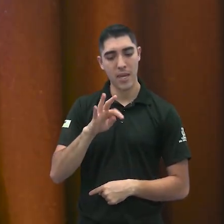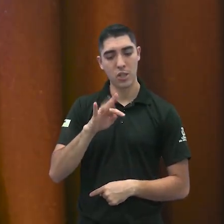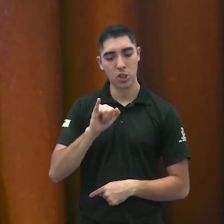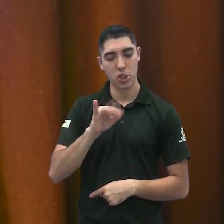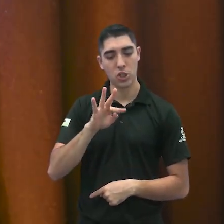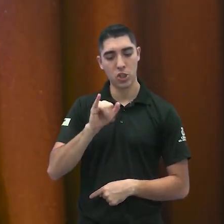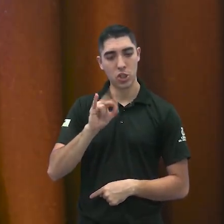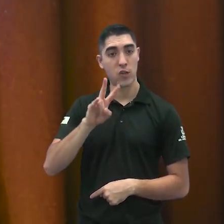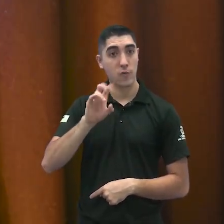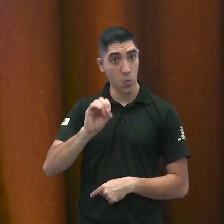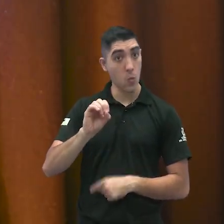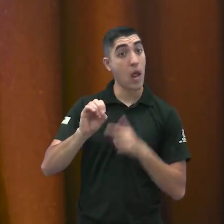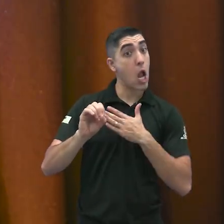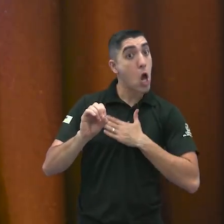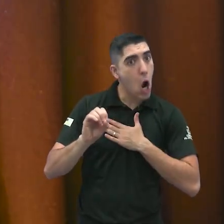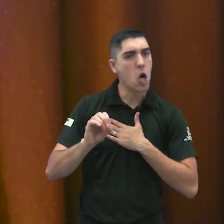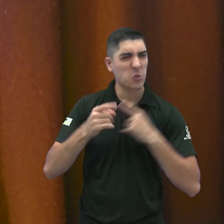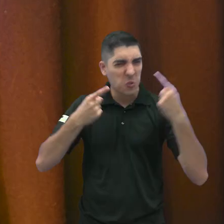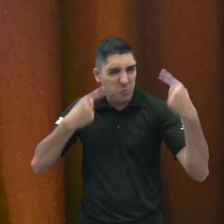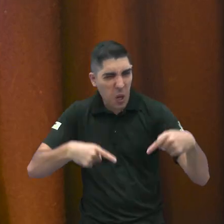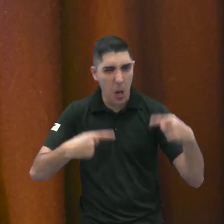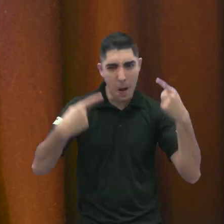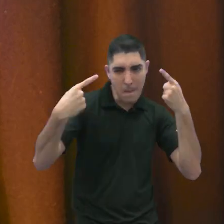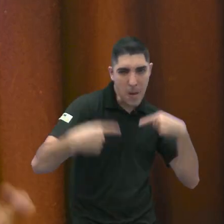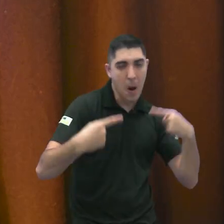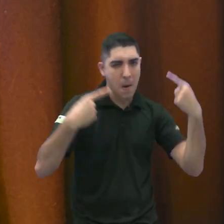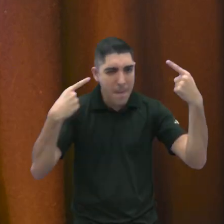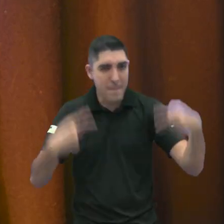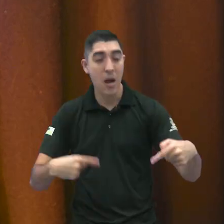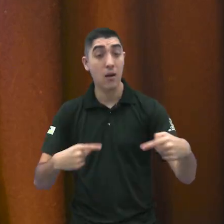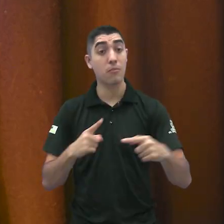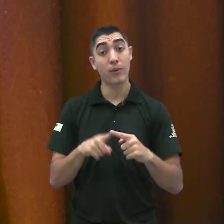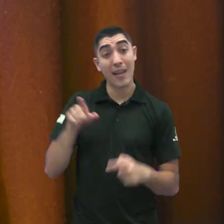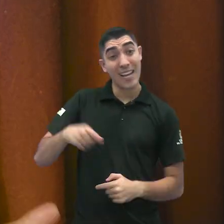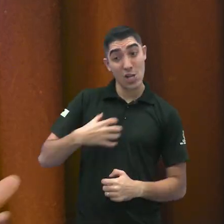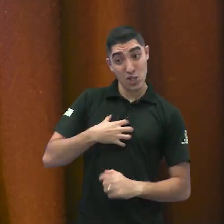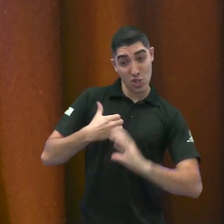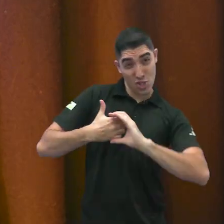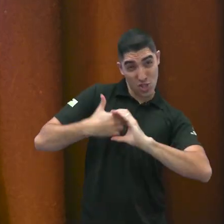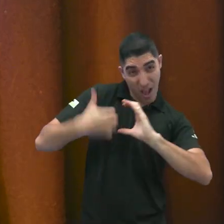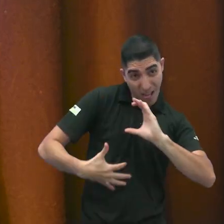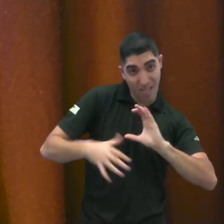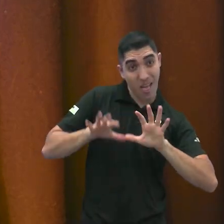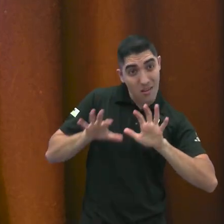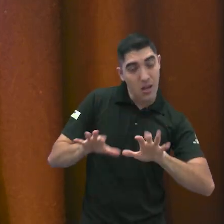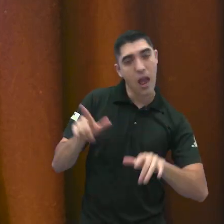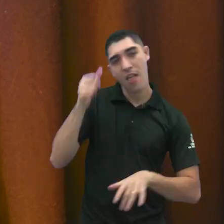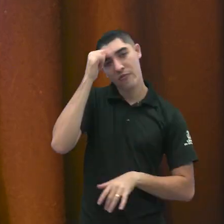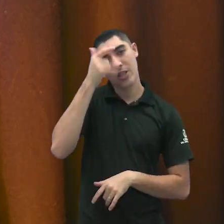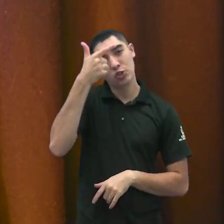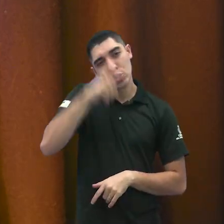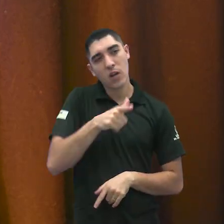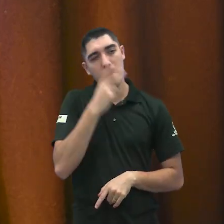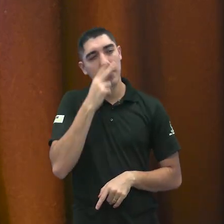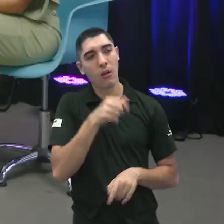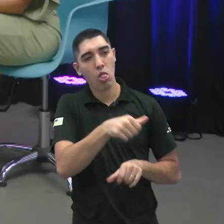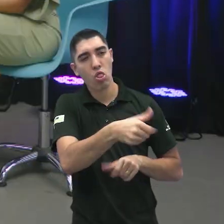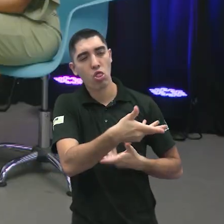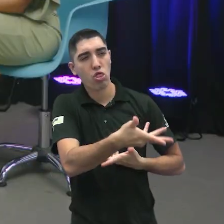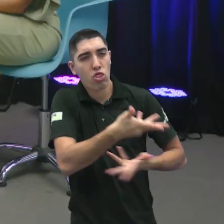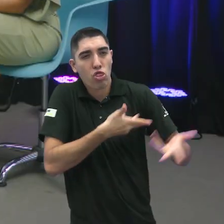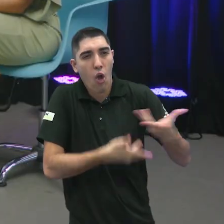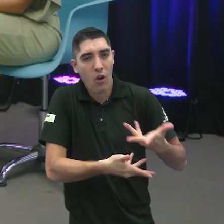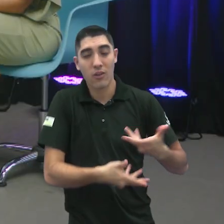bem nos ambientes, vai querer estar sempre muito bem alinhada, porque essa característica ali dela vai garantir que ela não seja trocada novamente. Ela